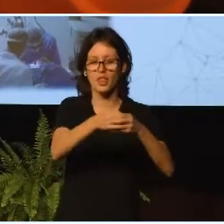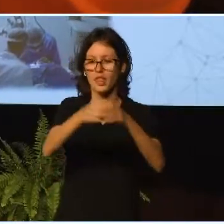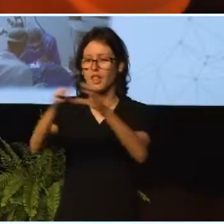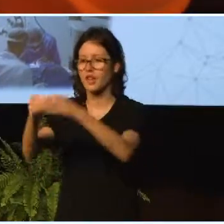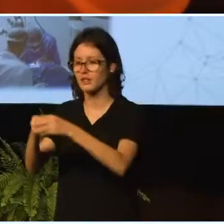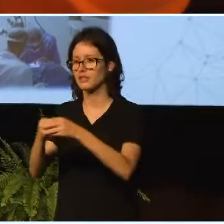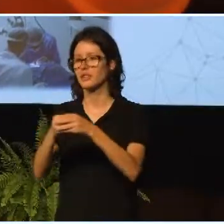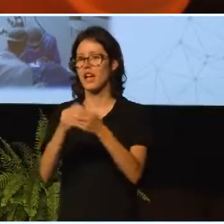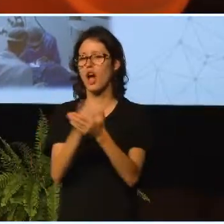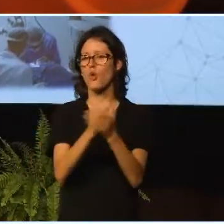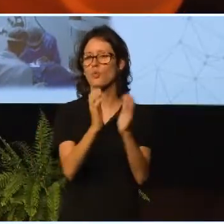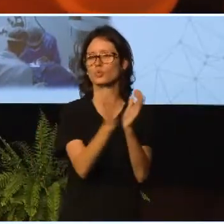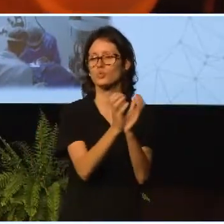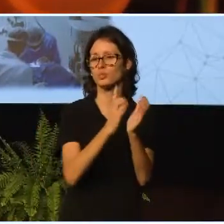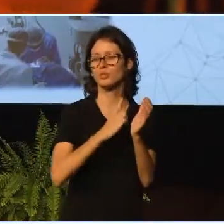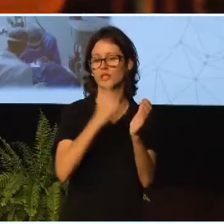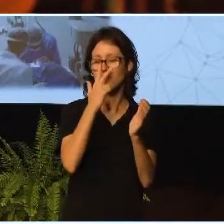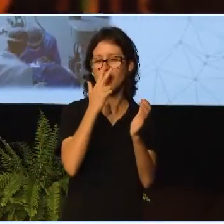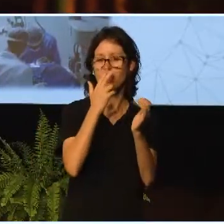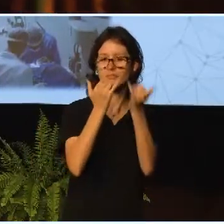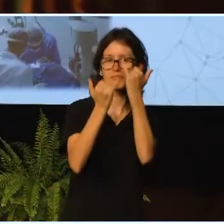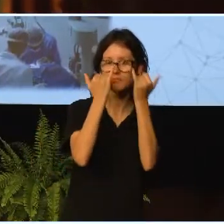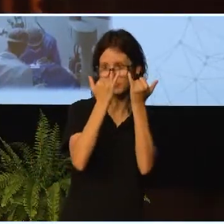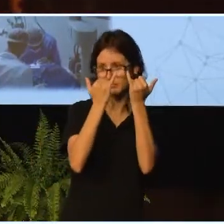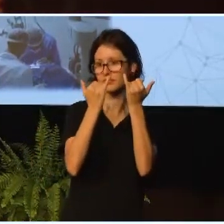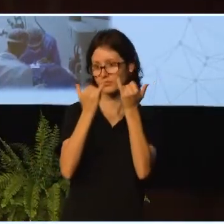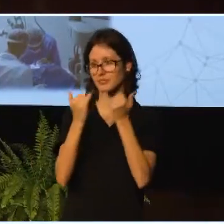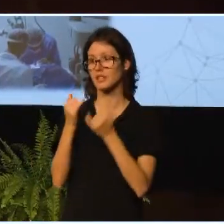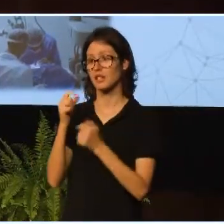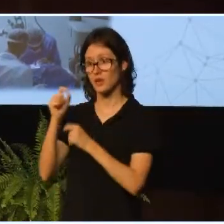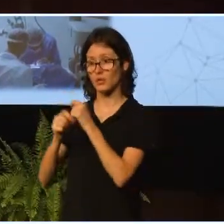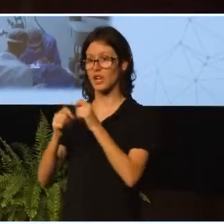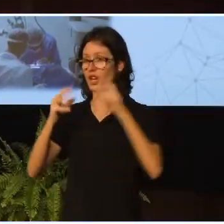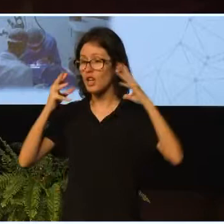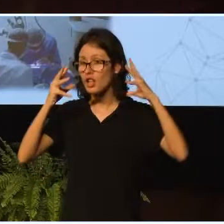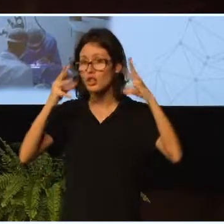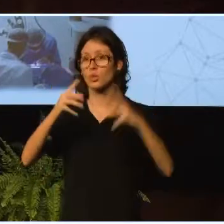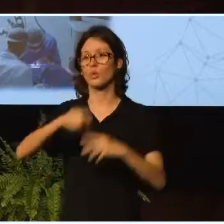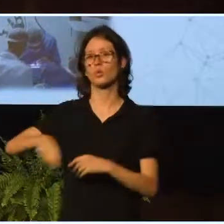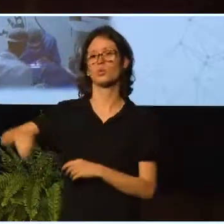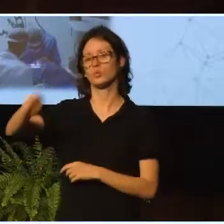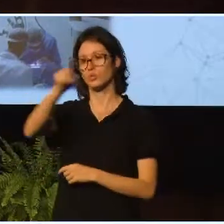educação. Então, essa é uma das coisas para que todos aqui